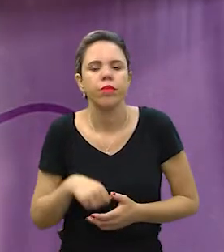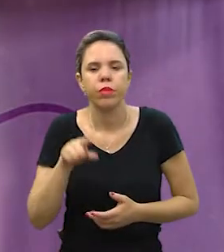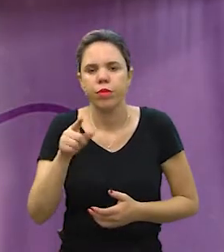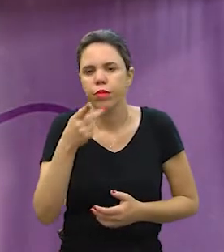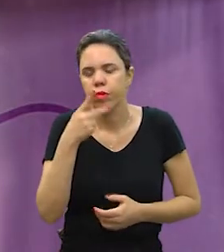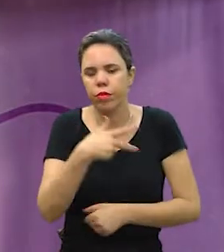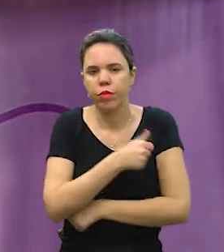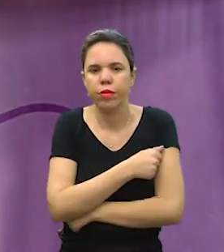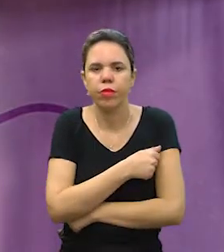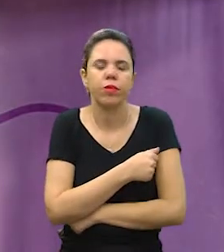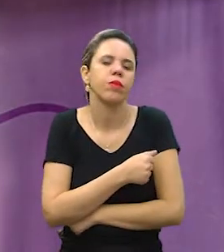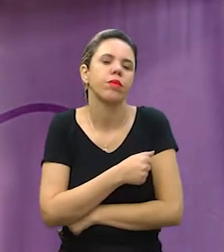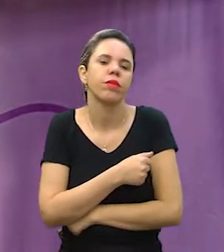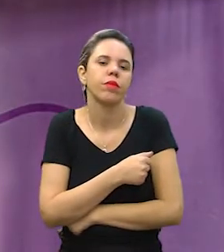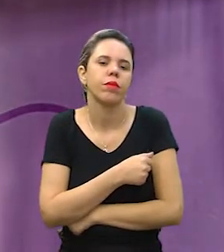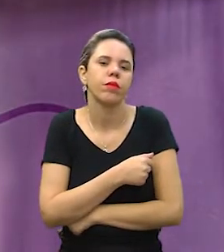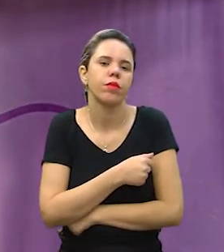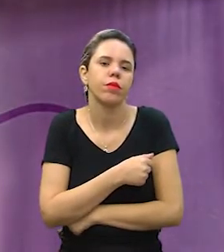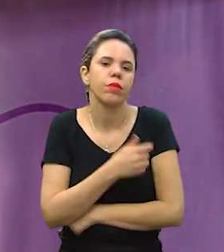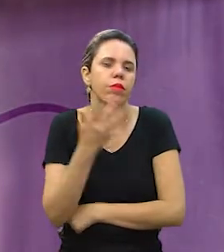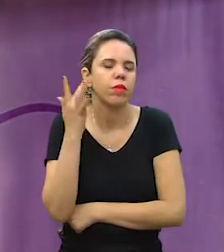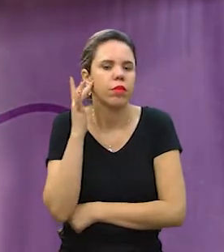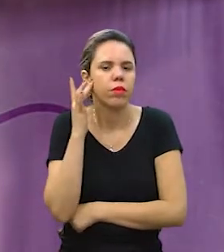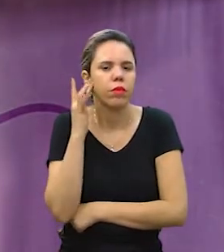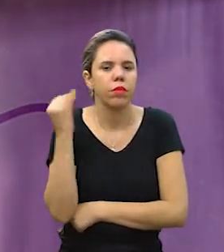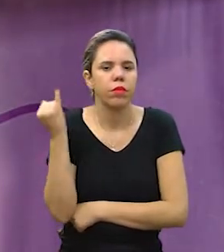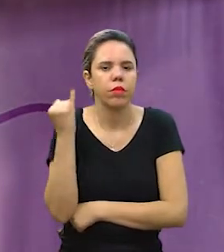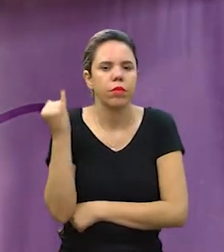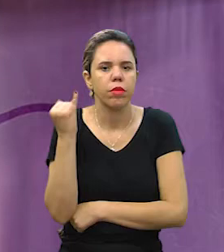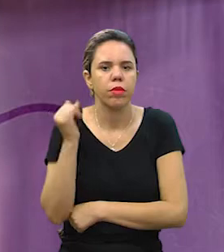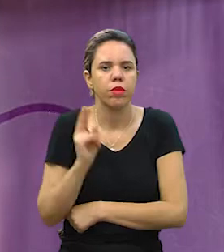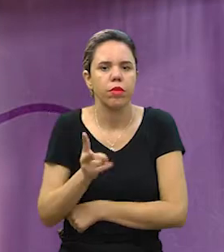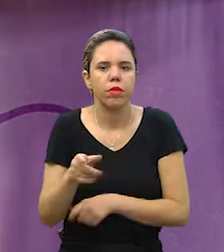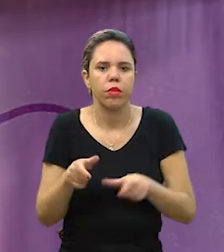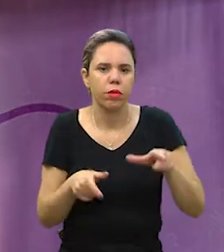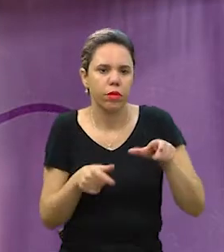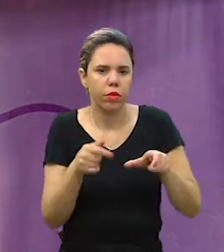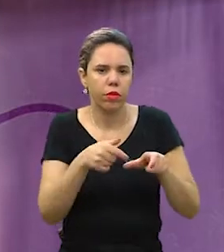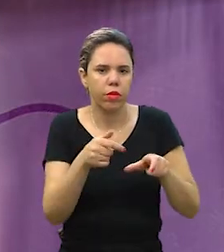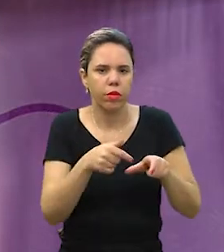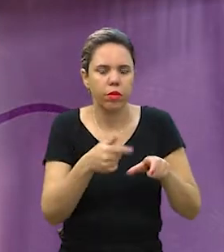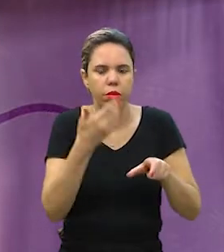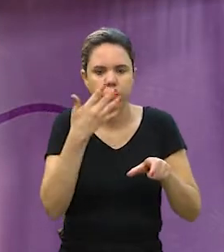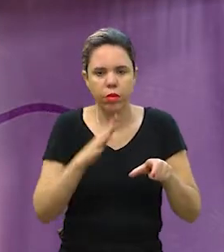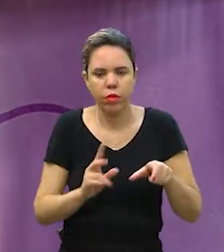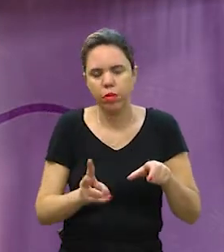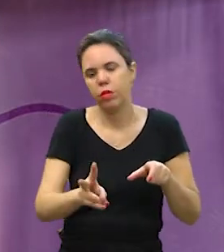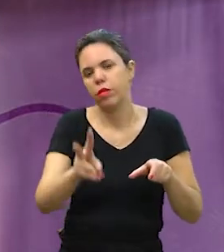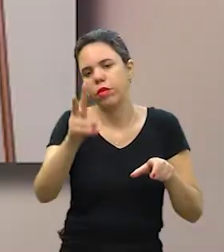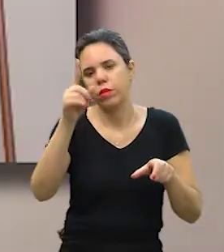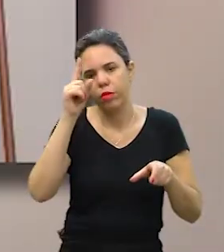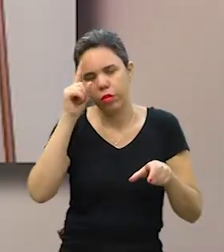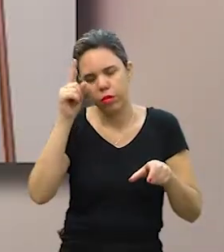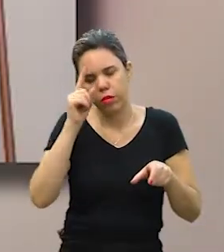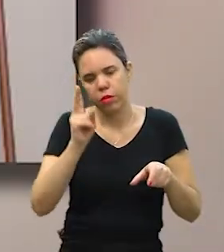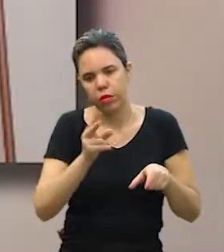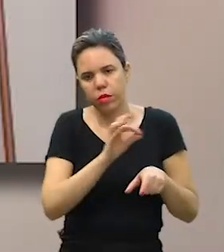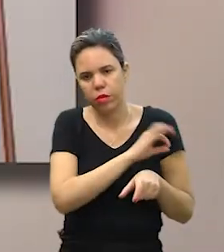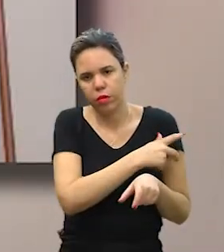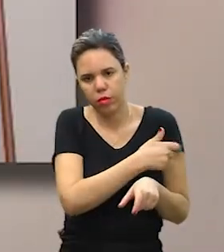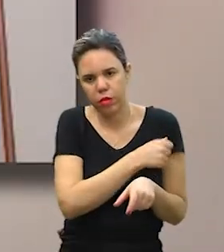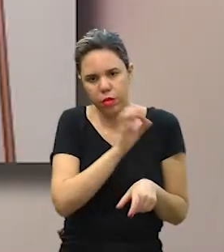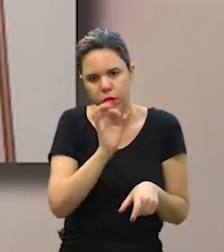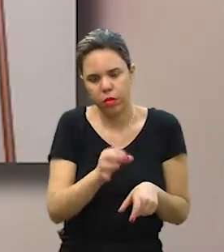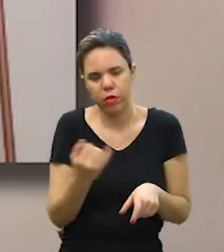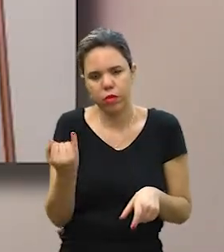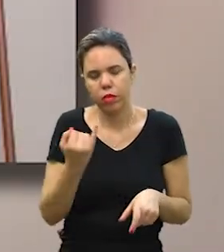falou aí da vacina. É muito importante manter a carteirinha da criança em dia. Sim, sim, isso